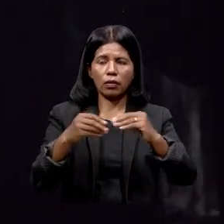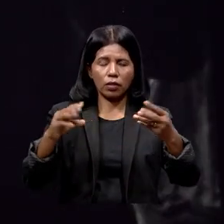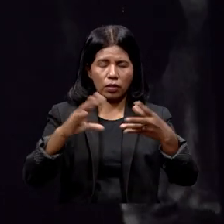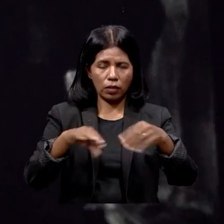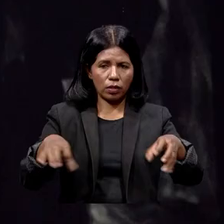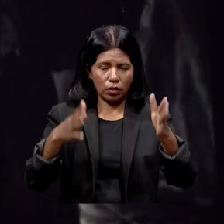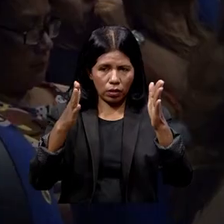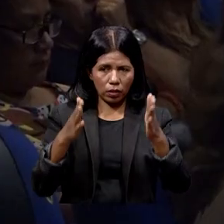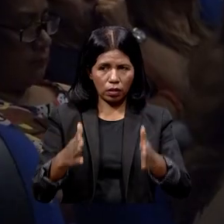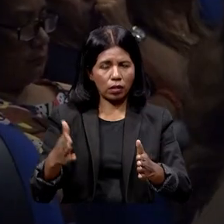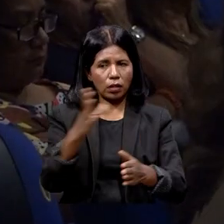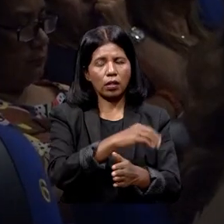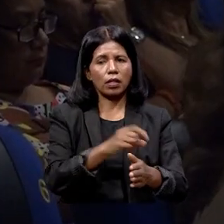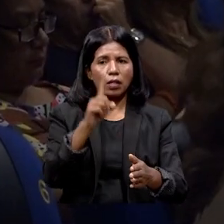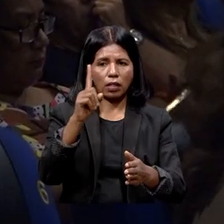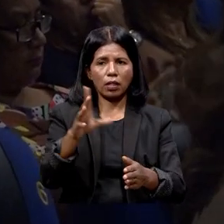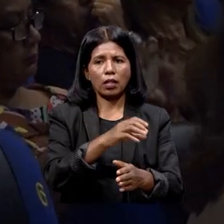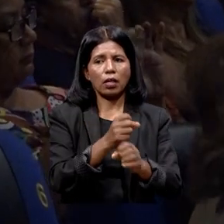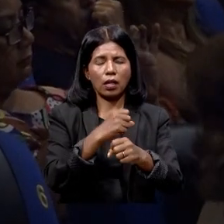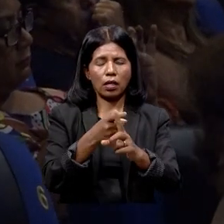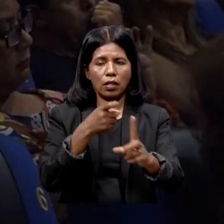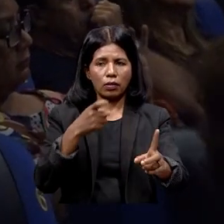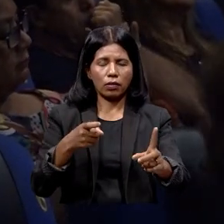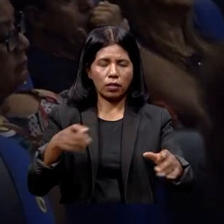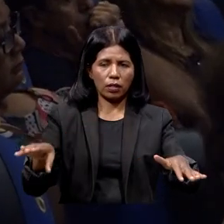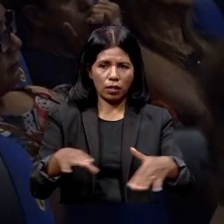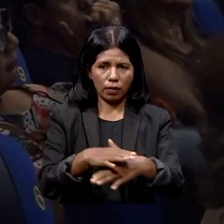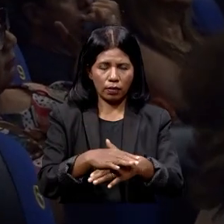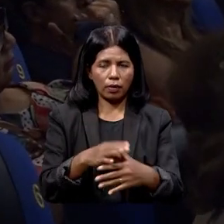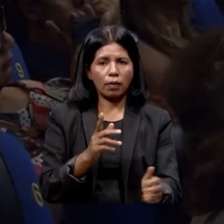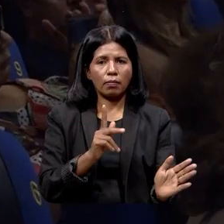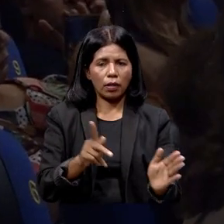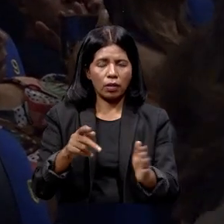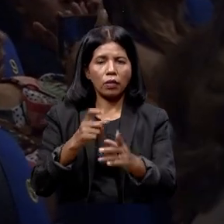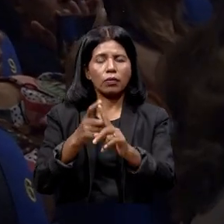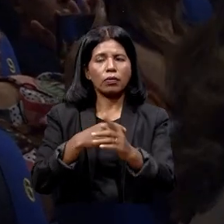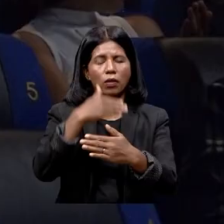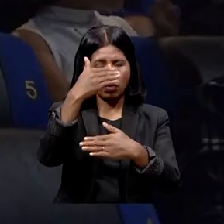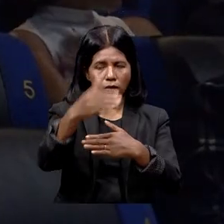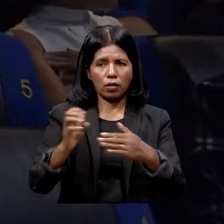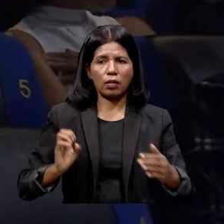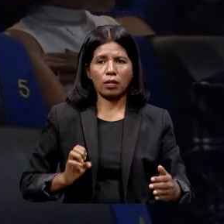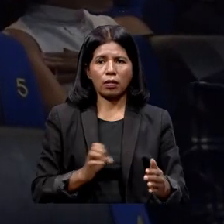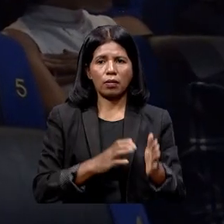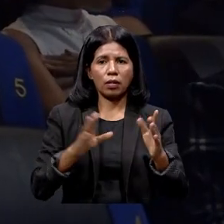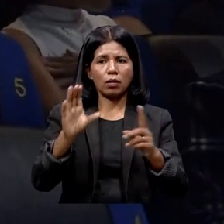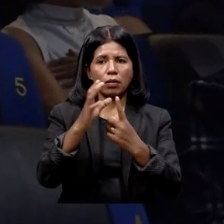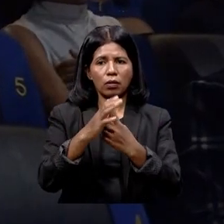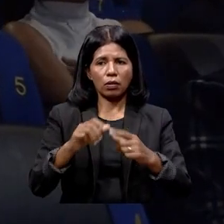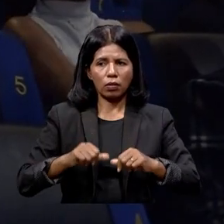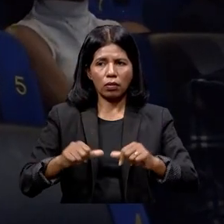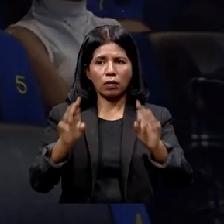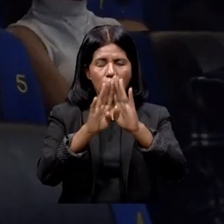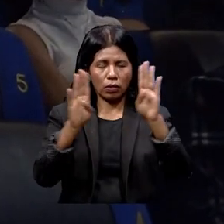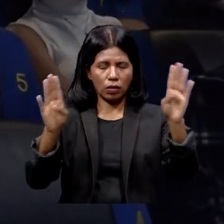funcionário Império Britânico Ida, de Behalai Husi casamento. Tuir plano e a fulan oin, embaixada no Centro Cultural, se continua